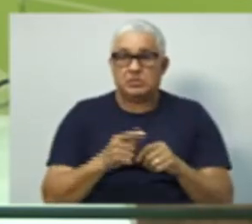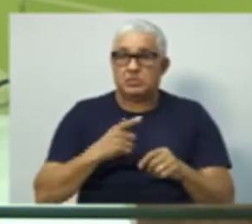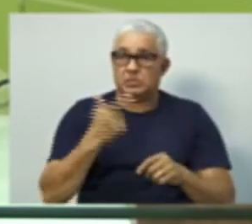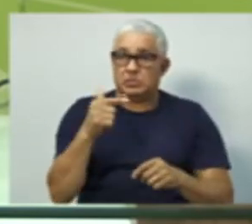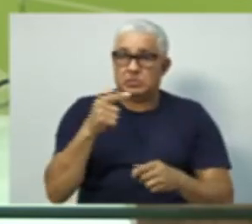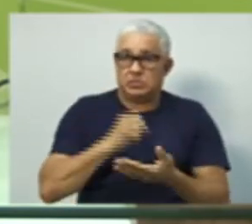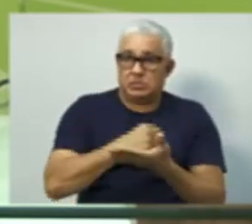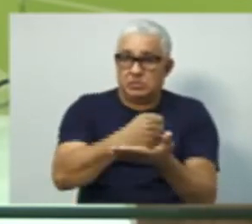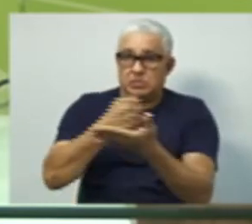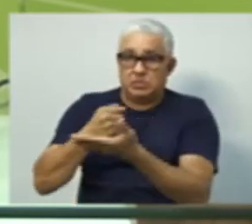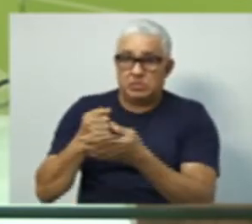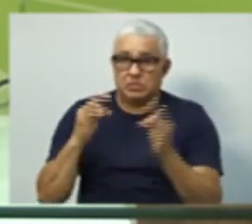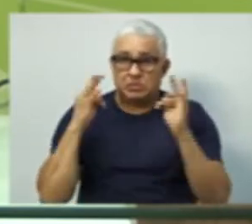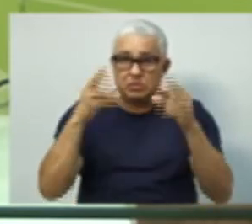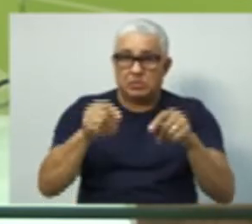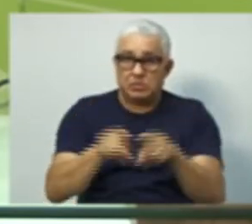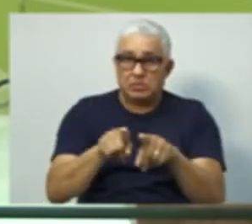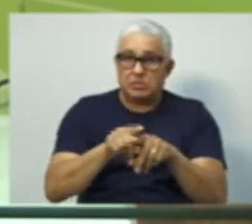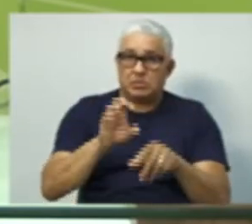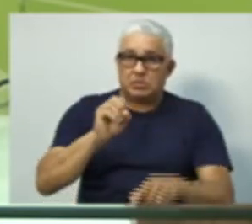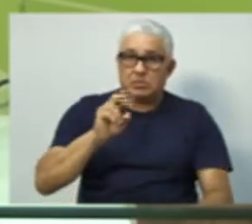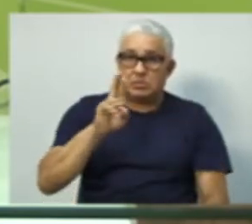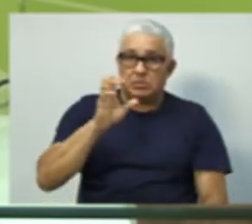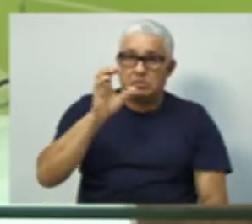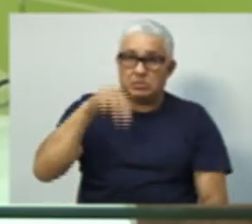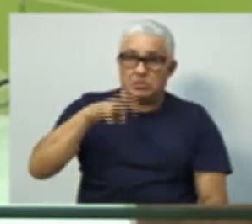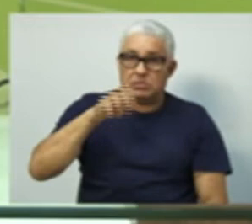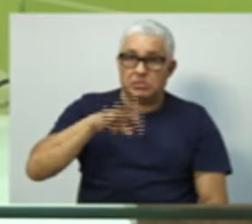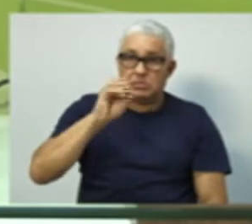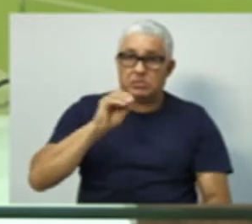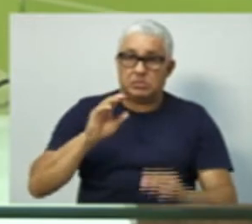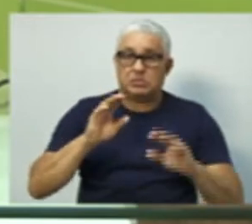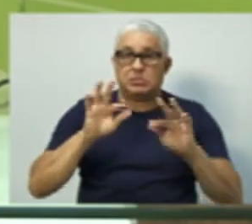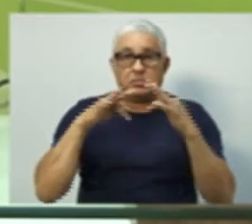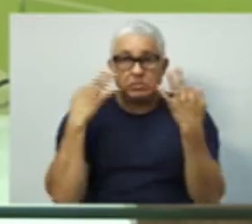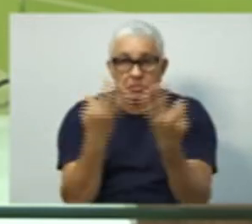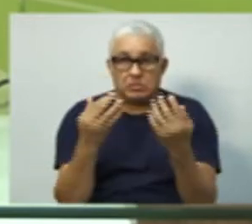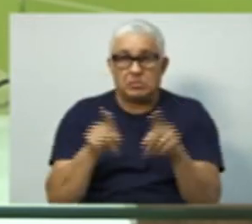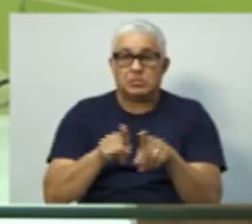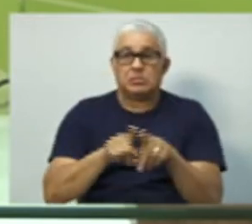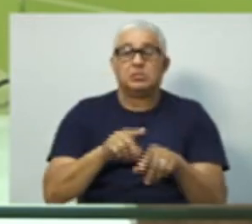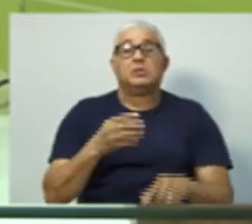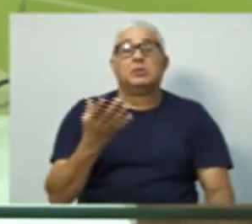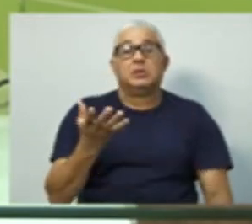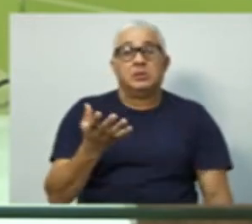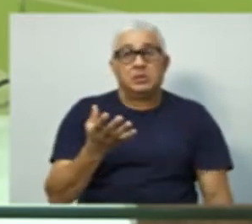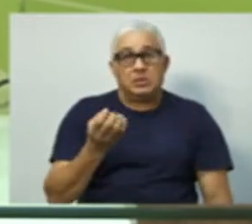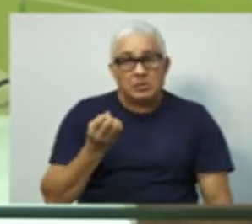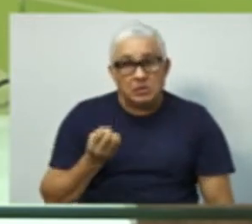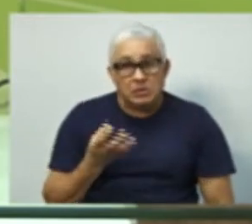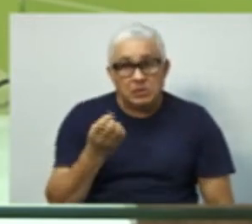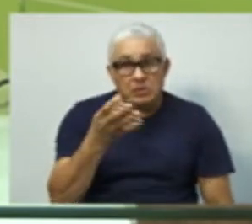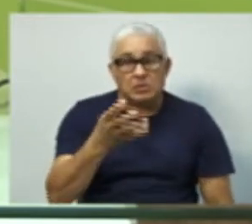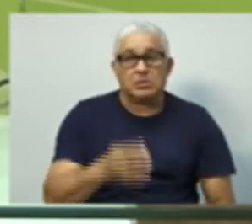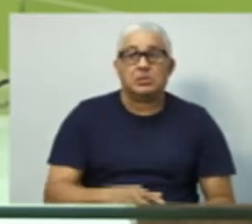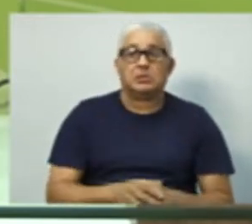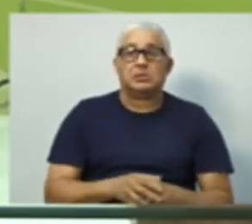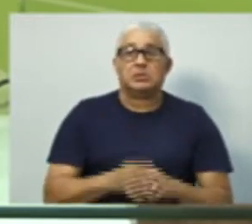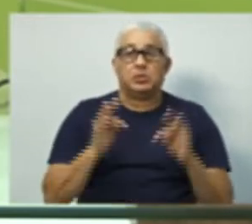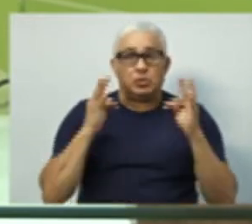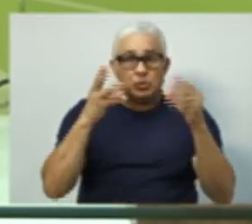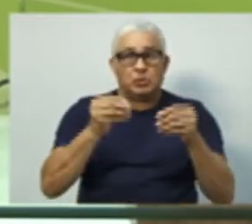de atendimento, da parte societária. Eles fazem exatamente o quê? Prevendo dentro de cada mês o orçamento previsto para cada